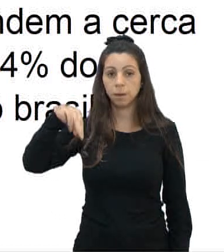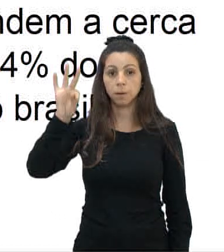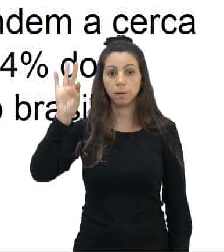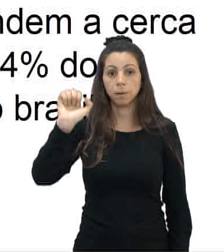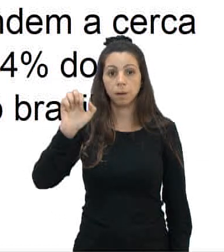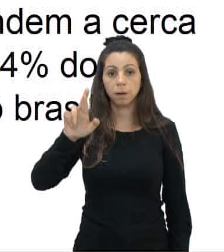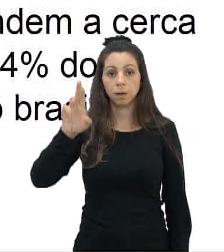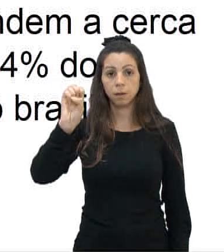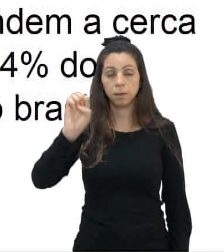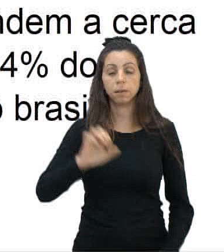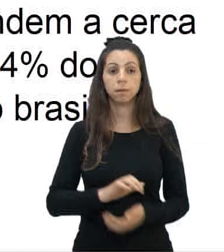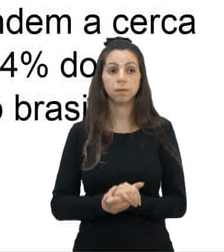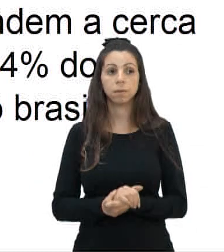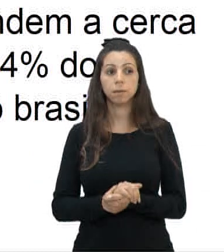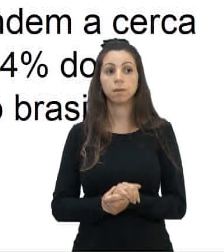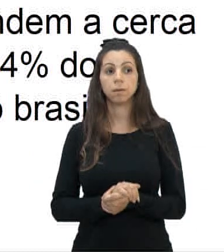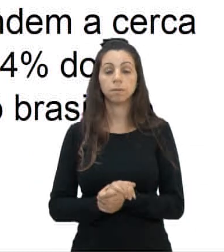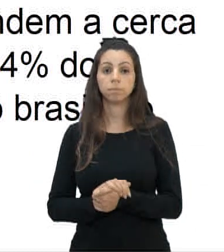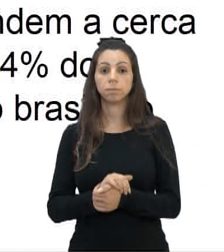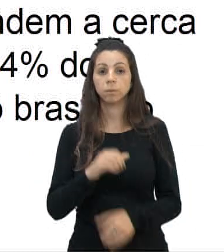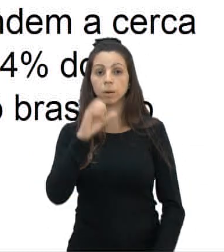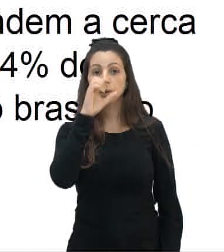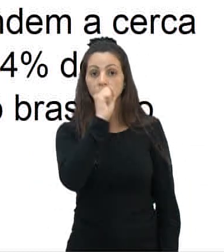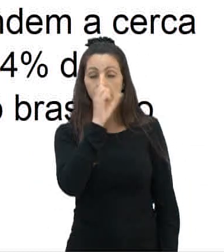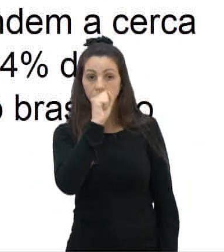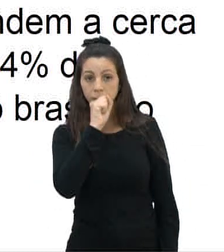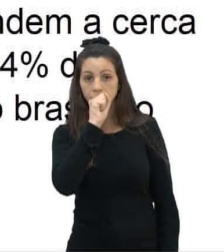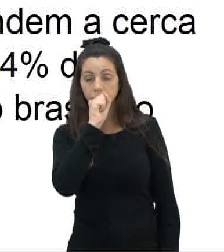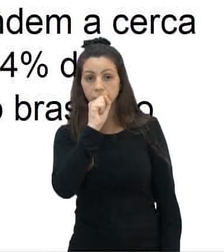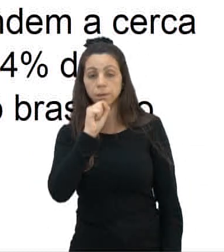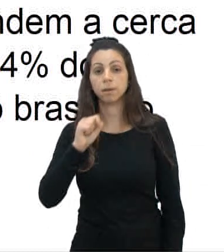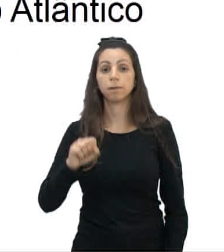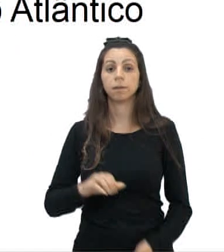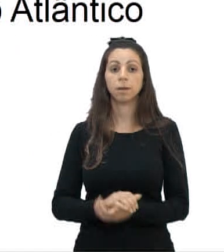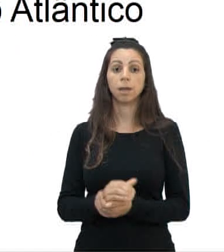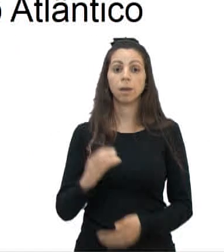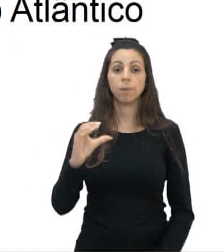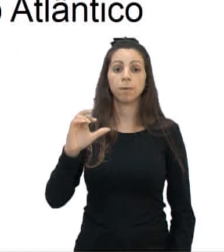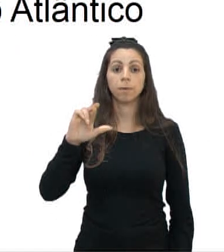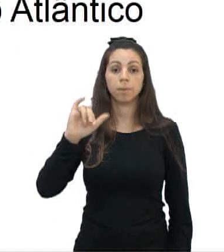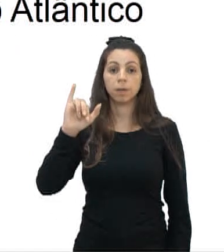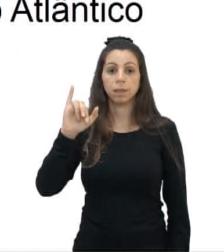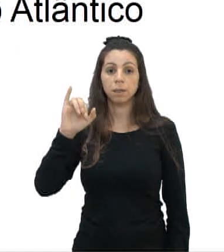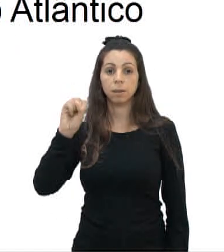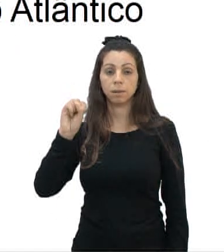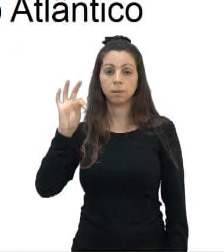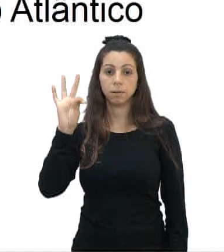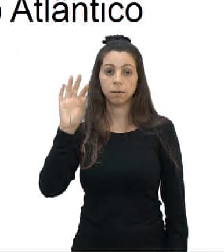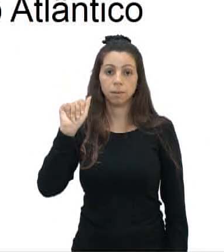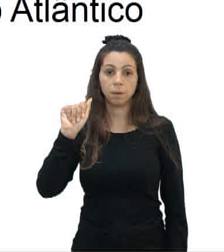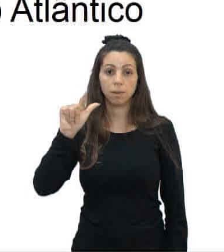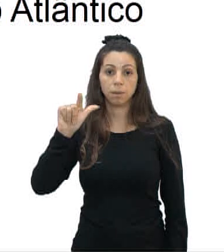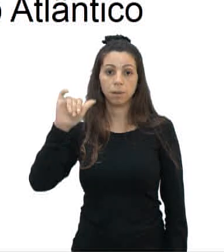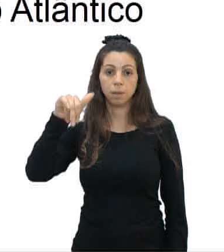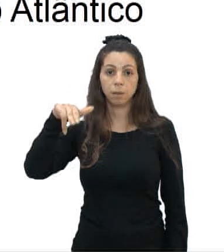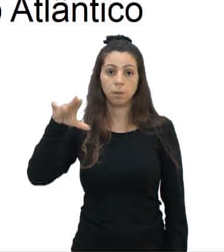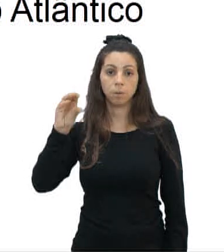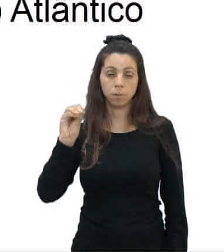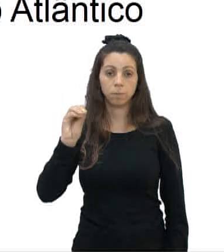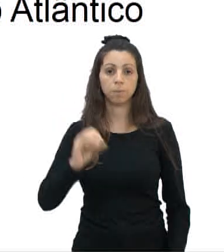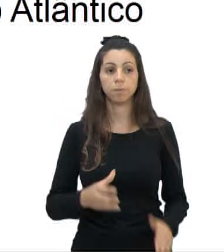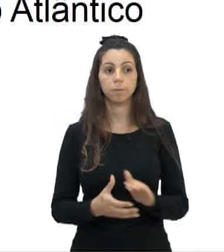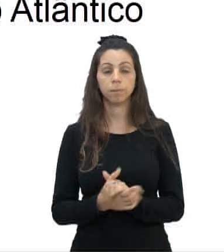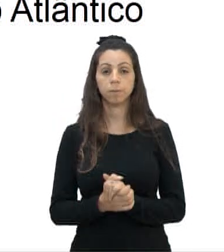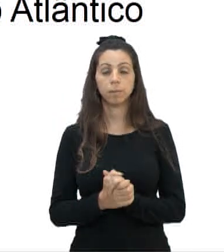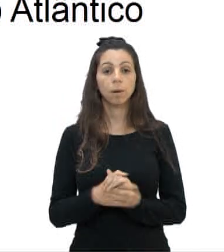cristalinos. Então, para você ter uma noção de onde estão essas áreas, para você visualizar. E aqui os escudos cristalinos,